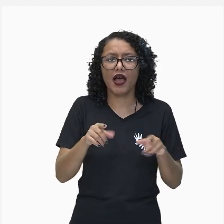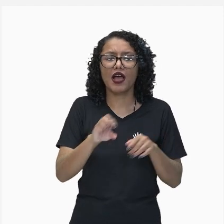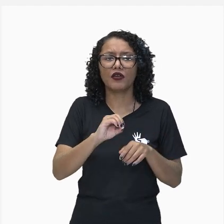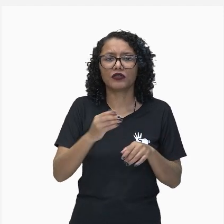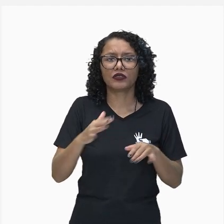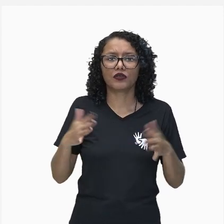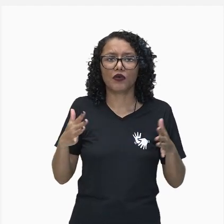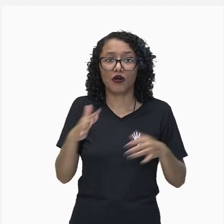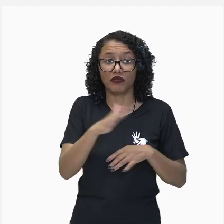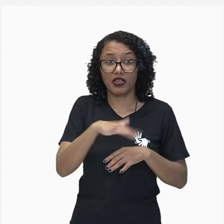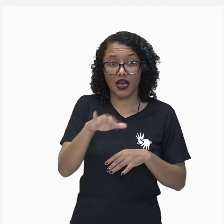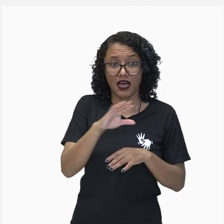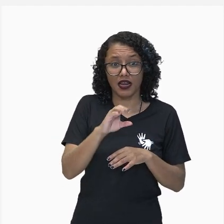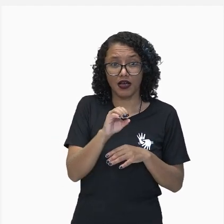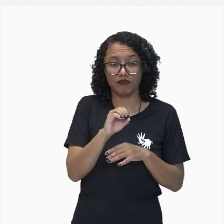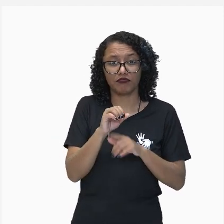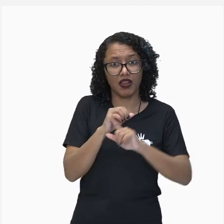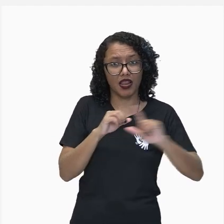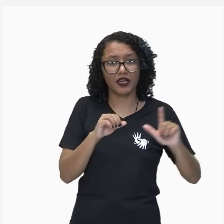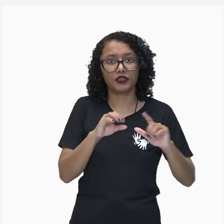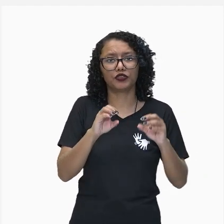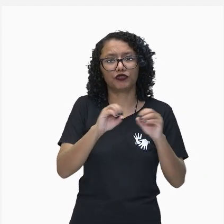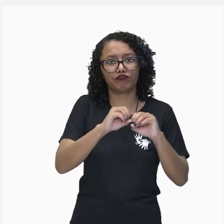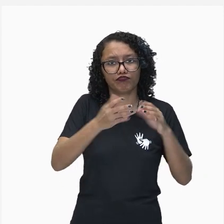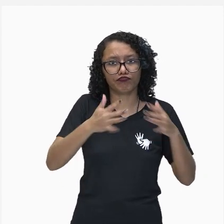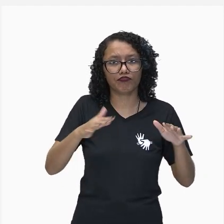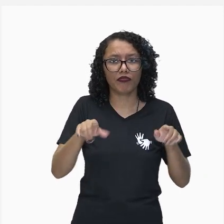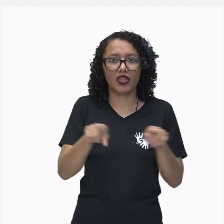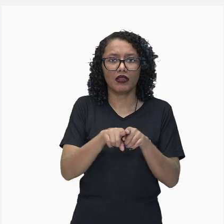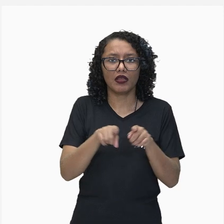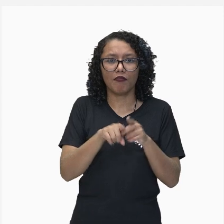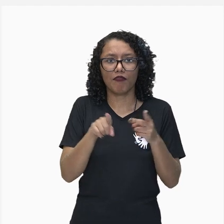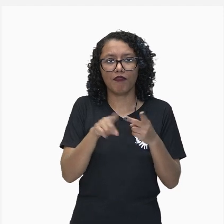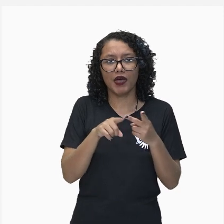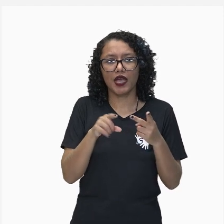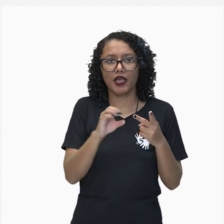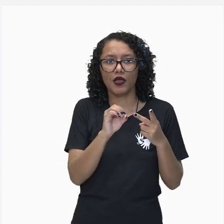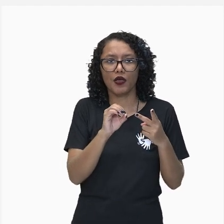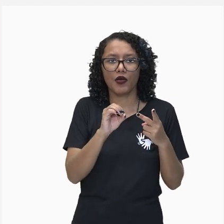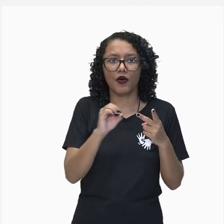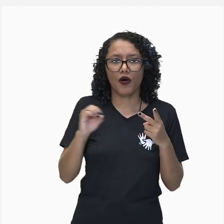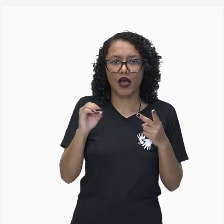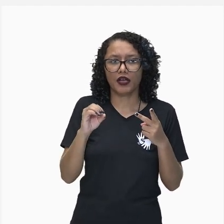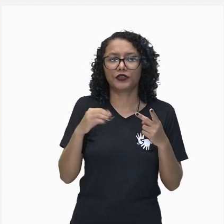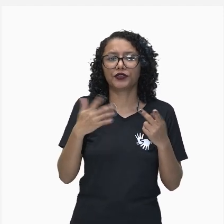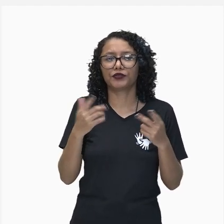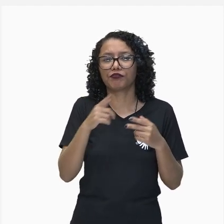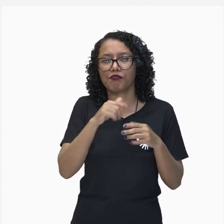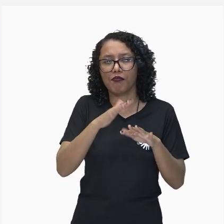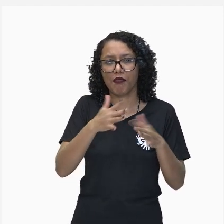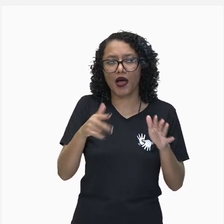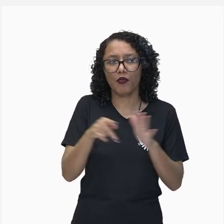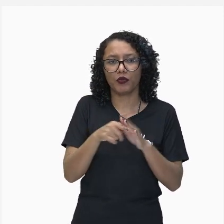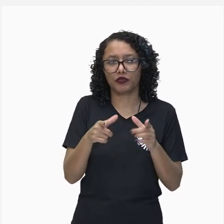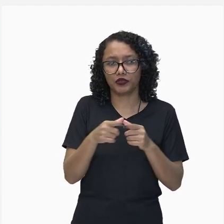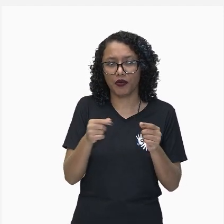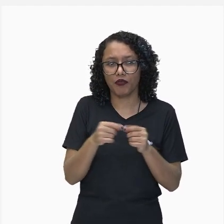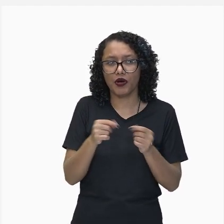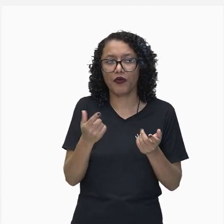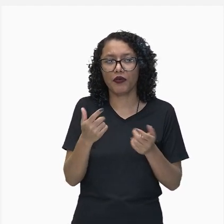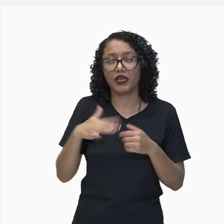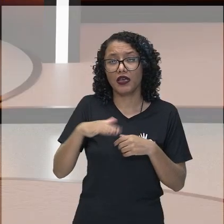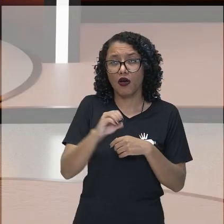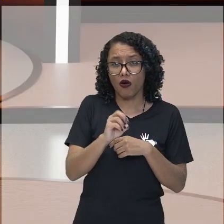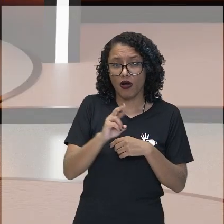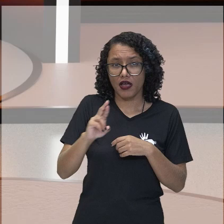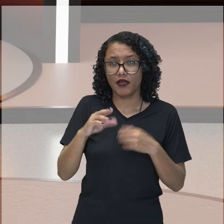a leste, pelo Mar do Japão oeste e pelo Mar da China Oriental ao sudoeste, tá bom? E o